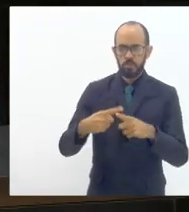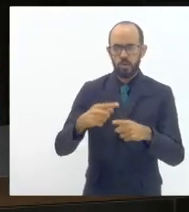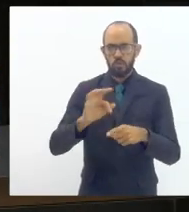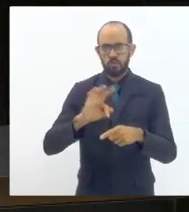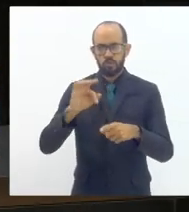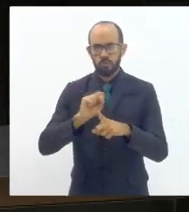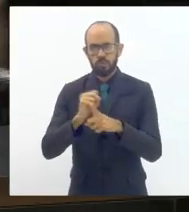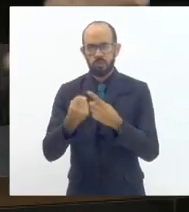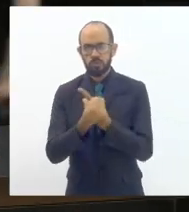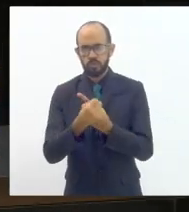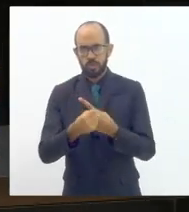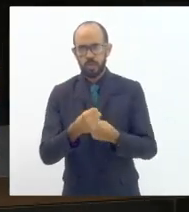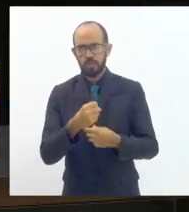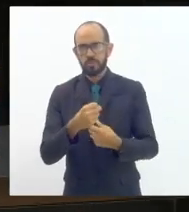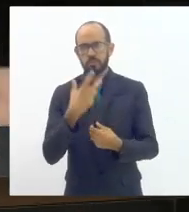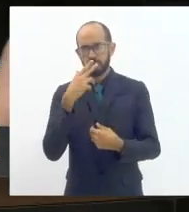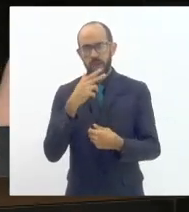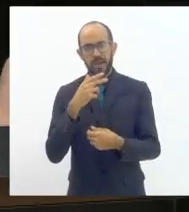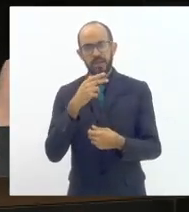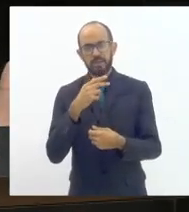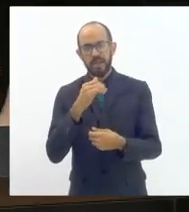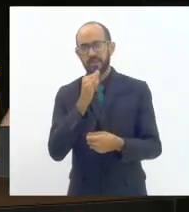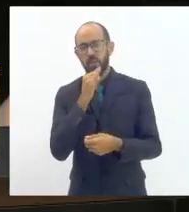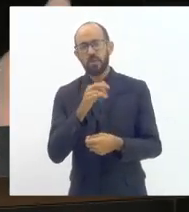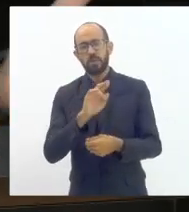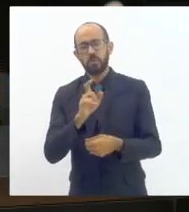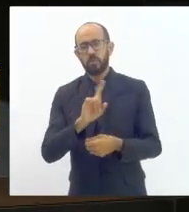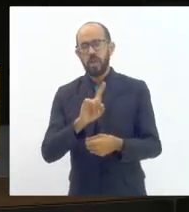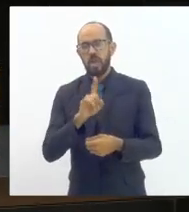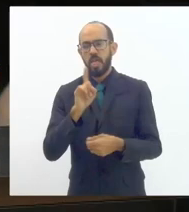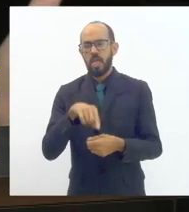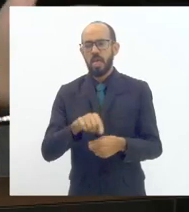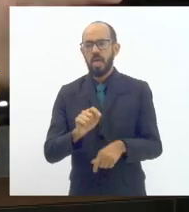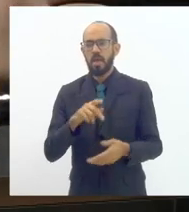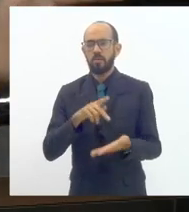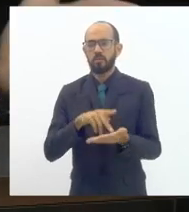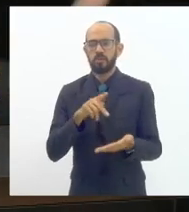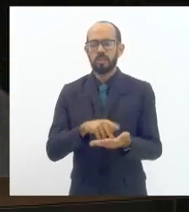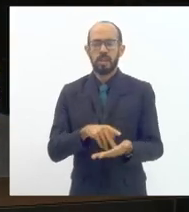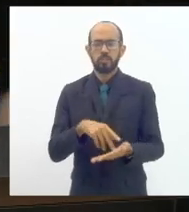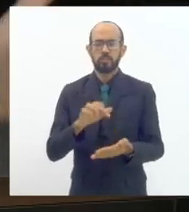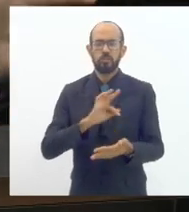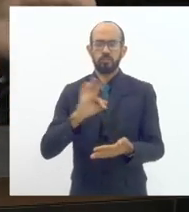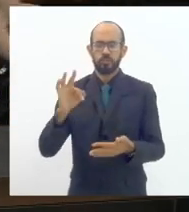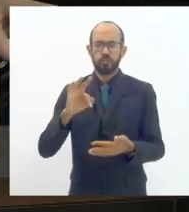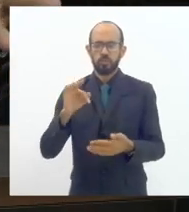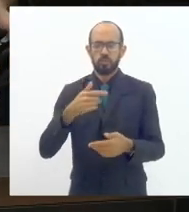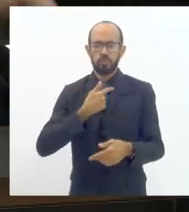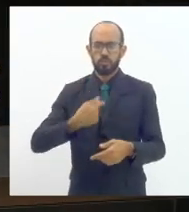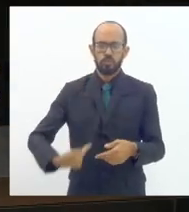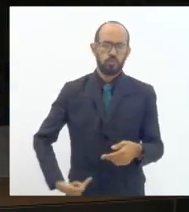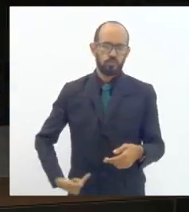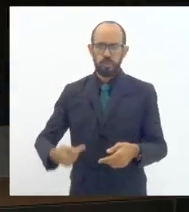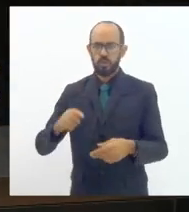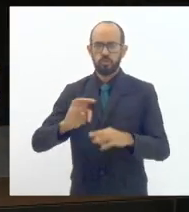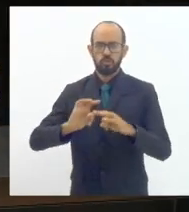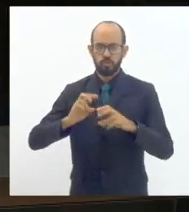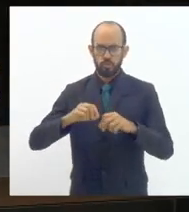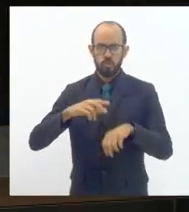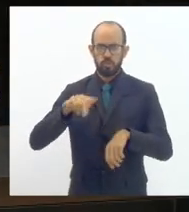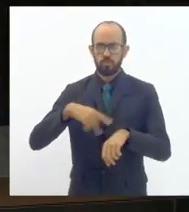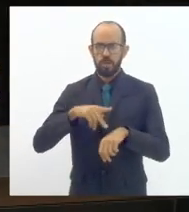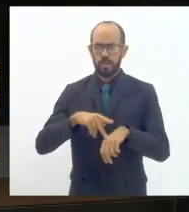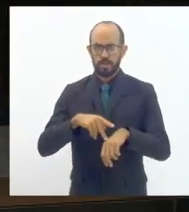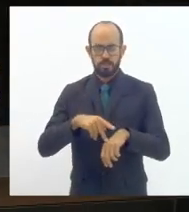acho que isso pode parecer piegas, mas é a realidade. O futuro da sociedade, o futuro dos governos, o futuro desse país está nas